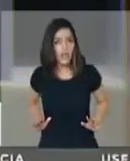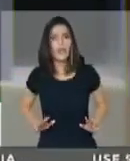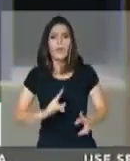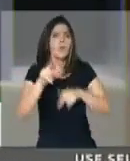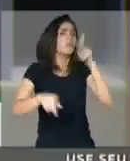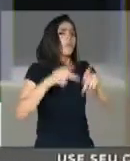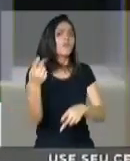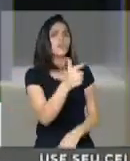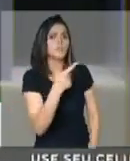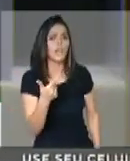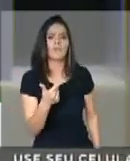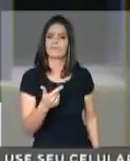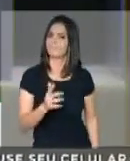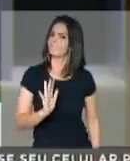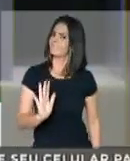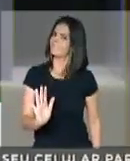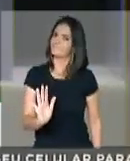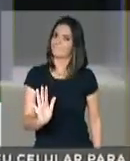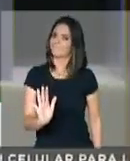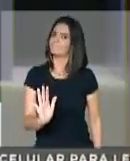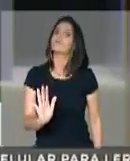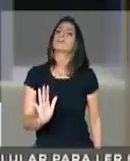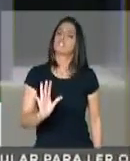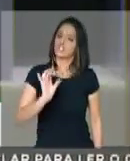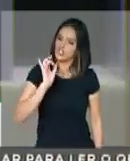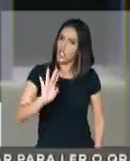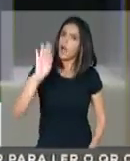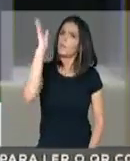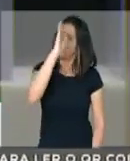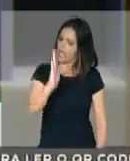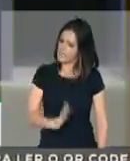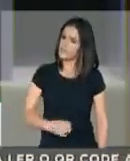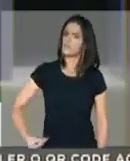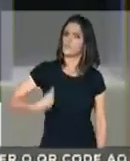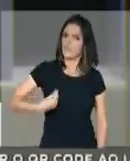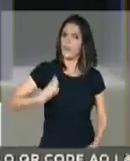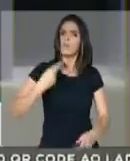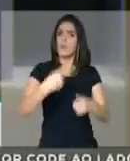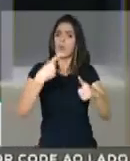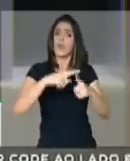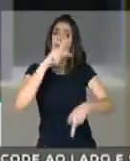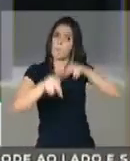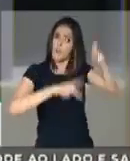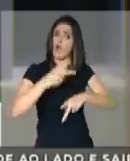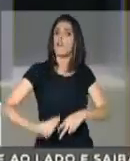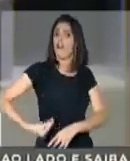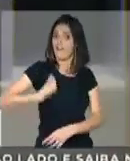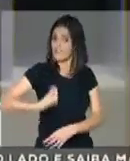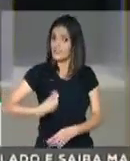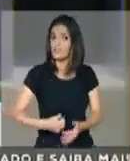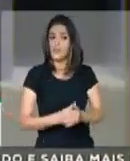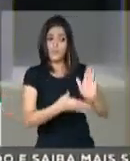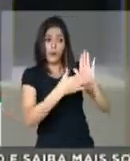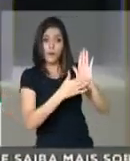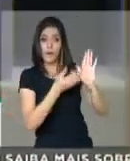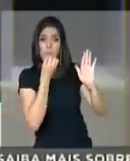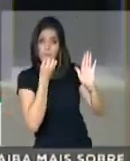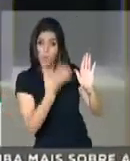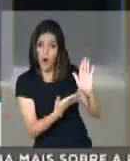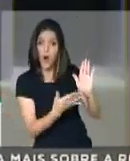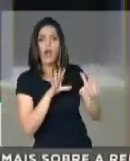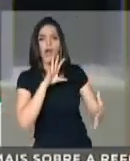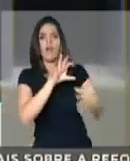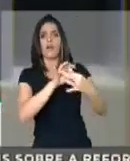reforma que não é boa para os trabalhadores brasileiros mais pobres não pode ser boa para o Brasil. Quem vota com o